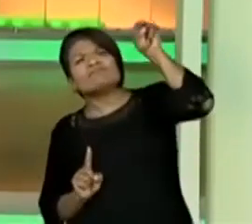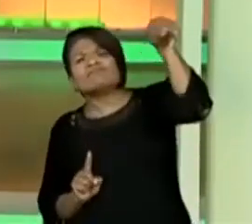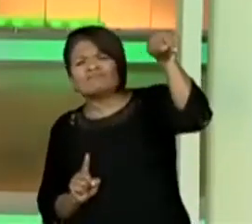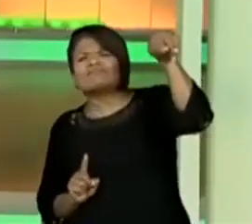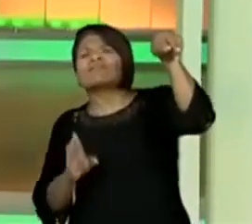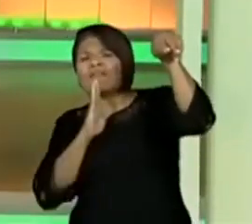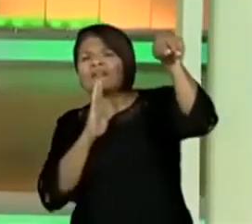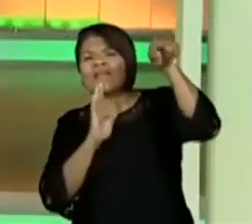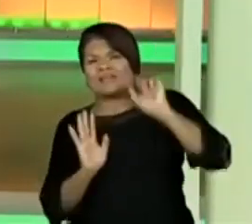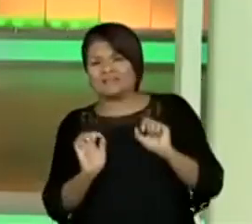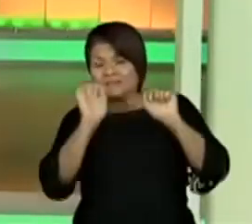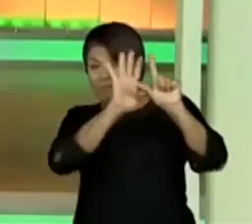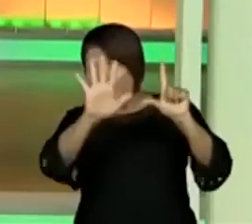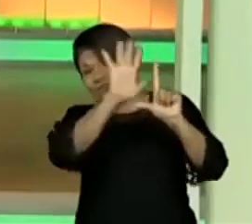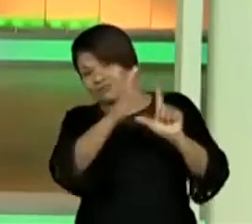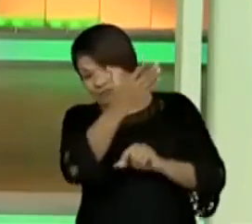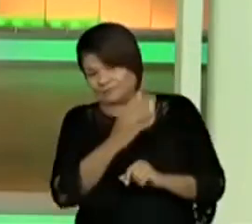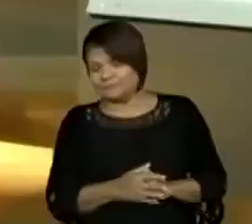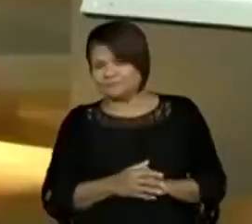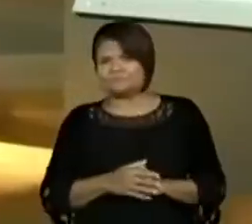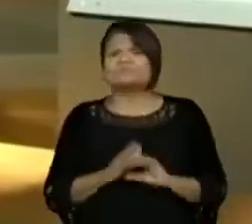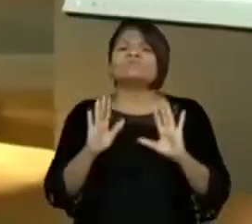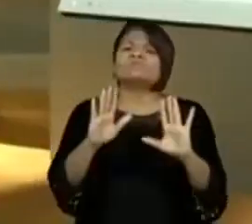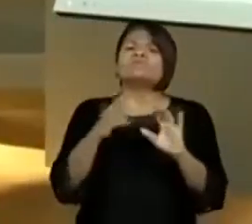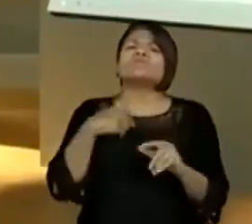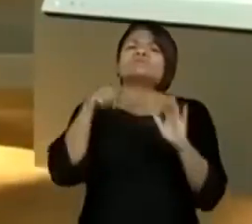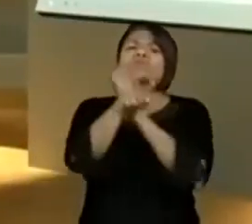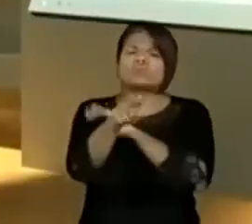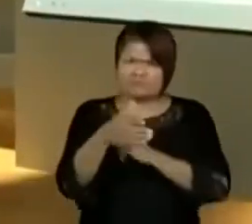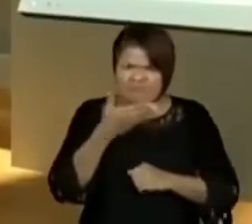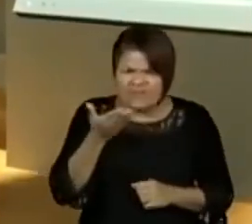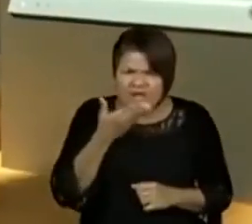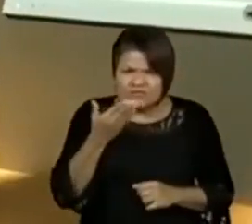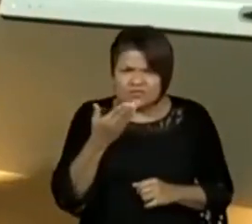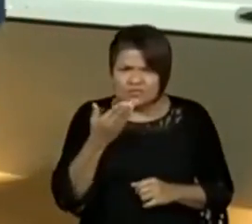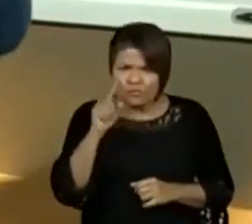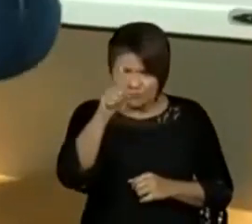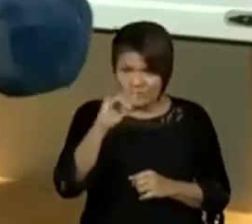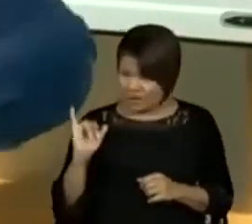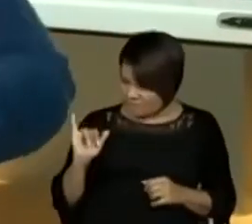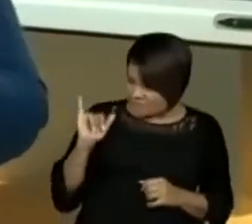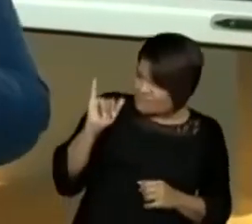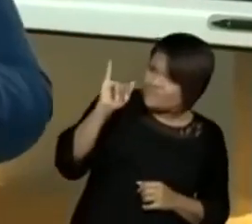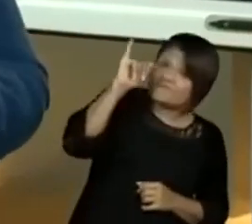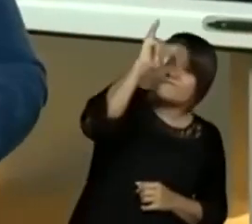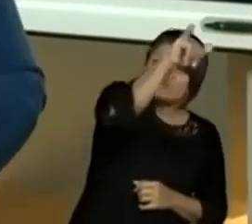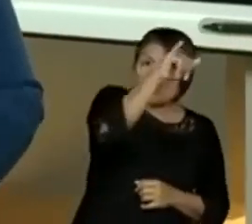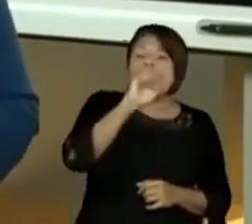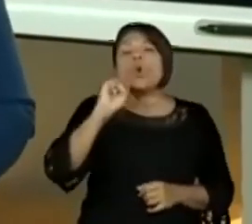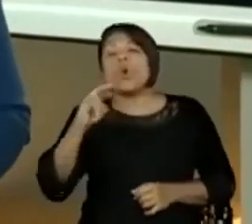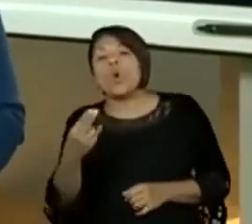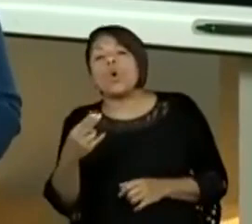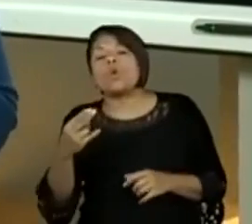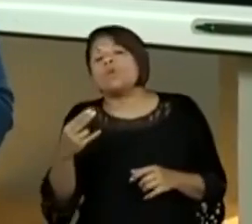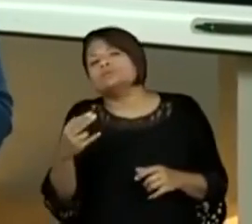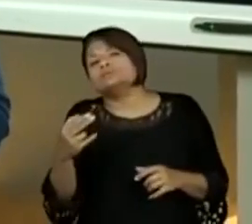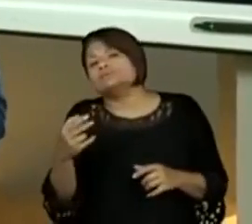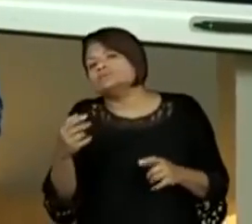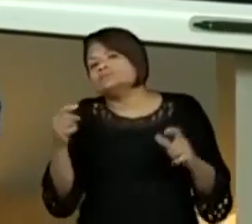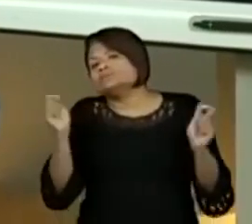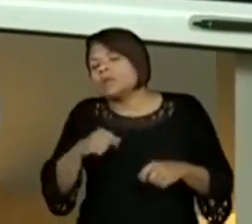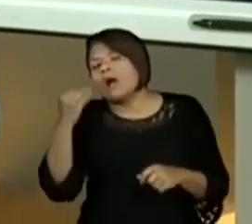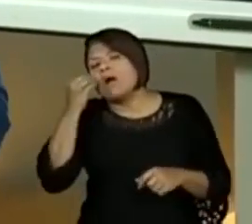para vocês, seria fácil ir nesse lugar? Pegar um avião e ir? Ou tem algumas vantagens o Google dar